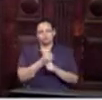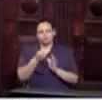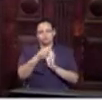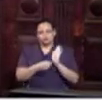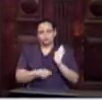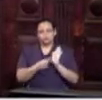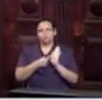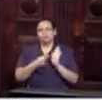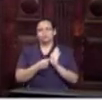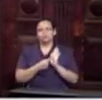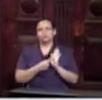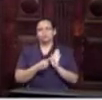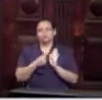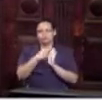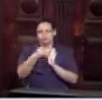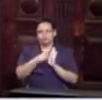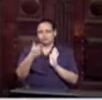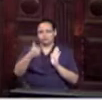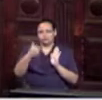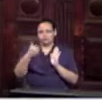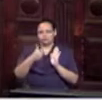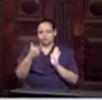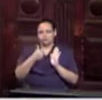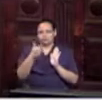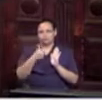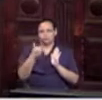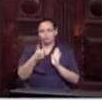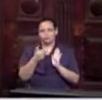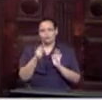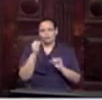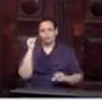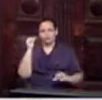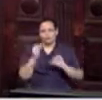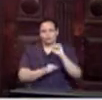aí sim, no artigo 2º,